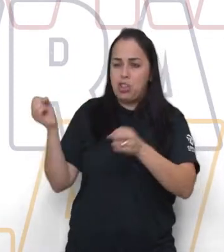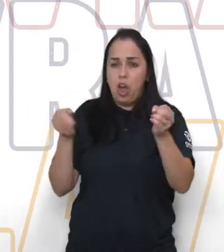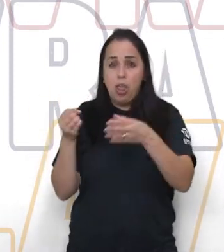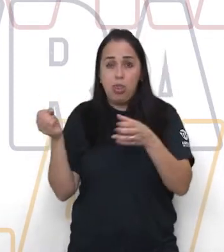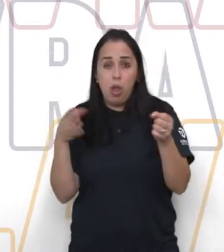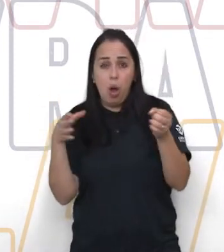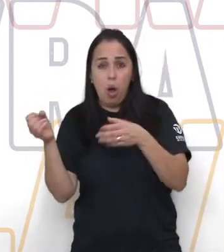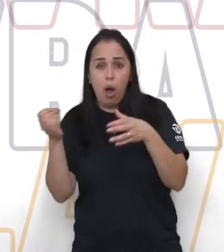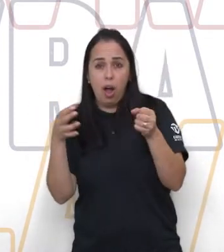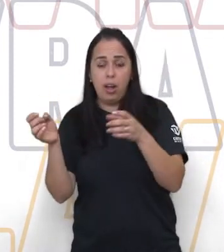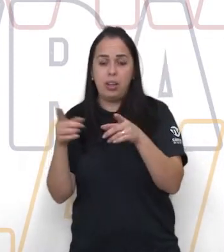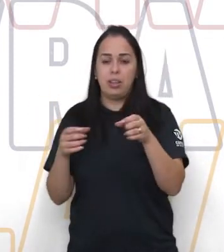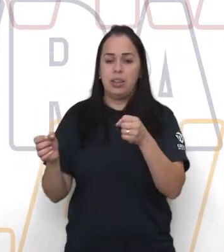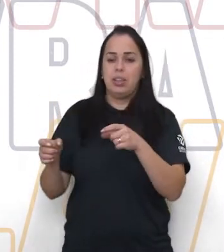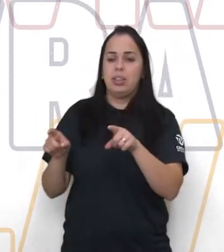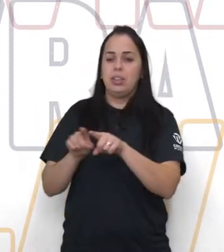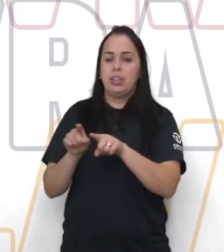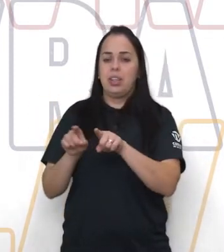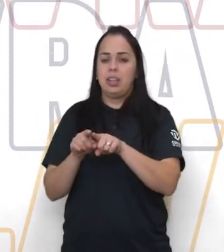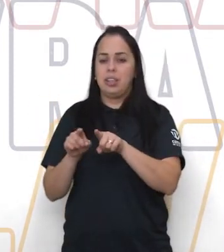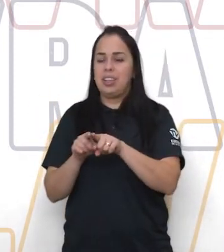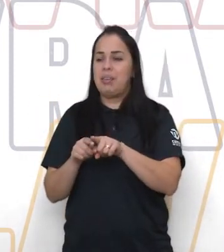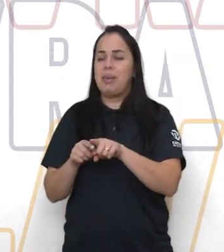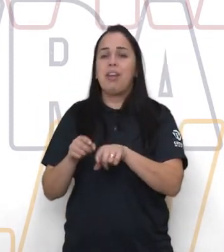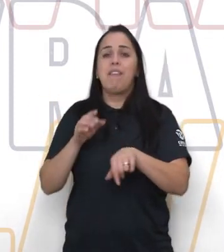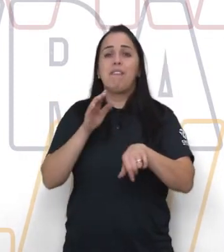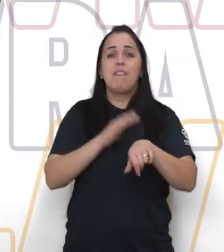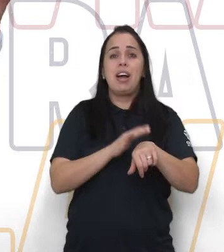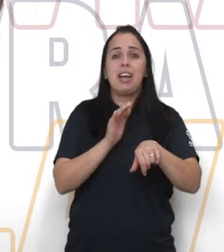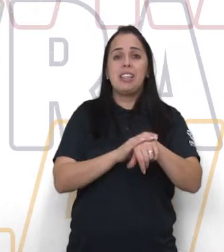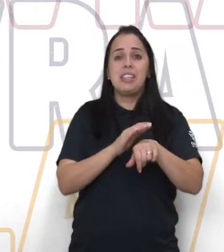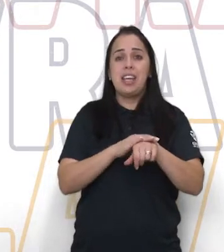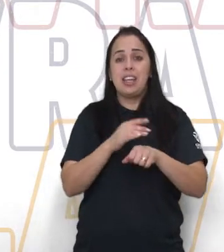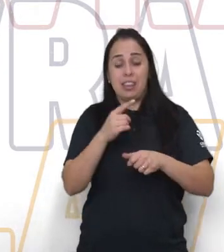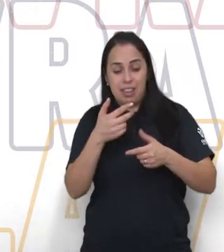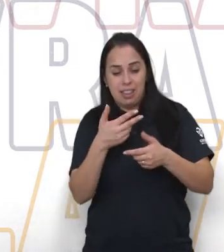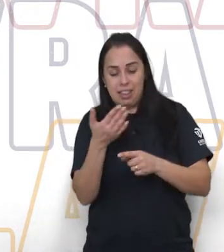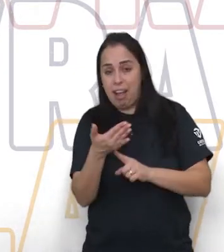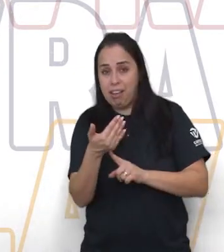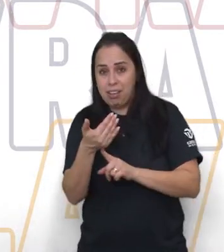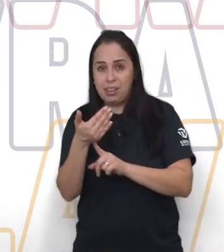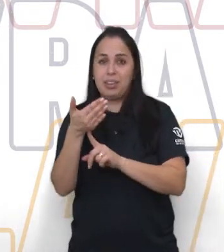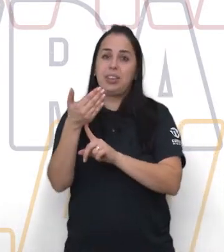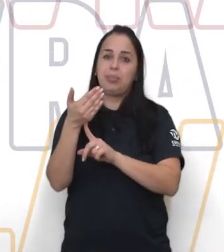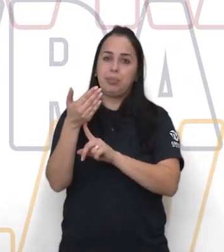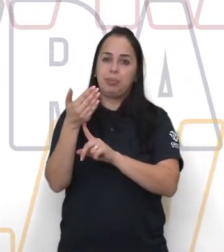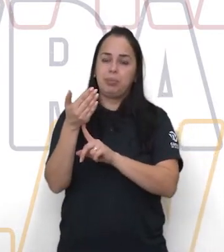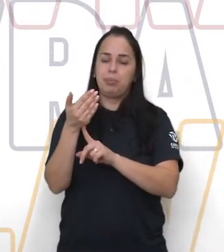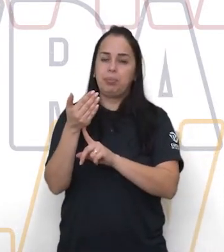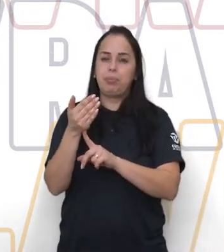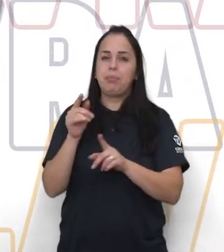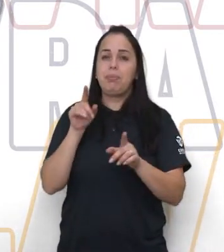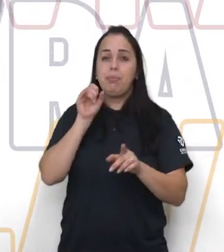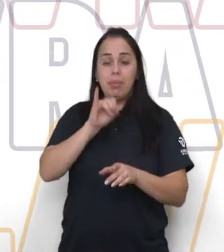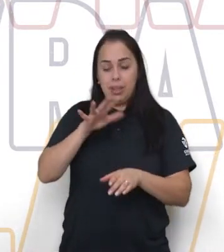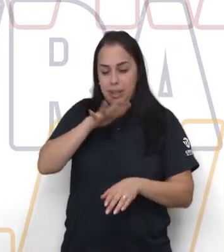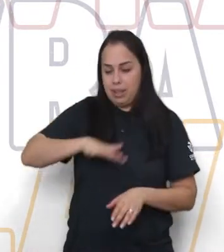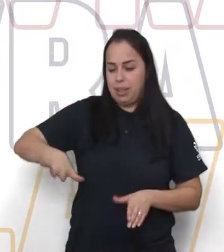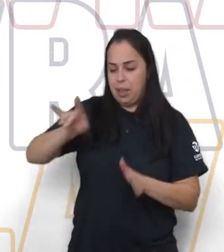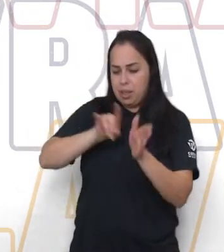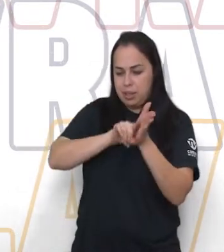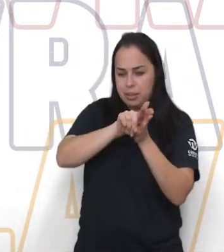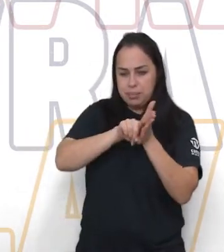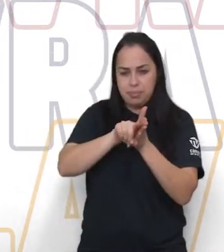capacidade do país de divisas com um que ele produz de Tecnologia de pedir não é quando a gente fala de